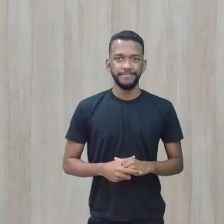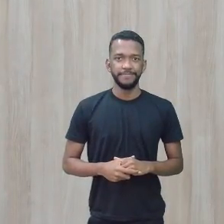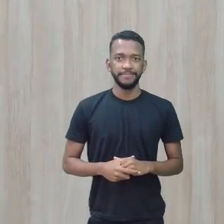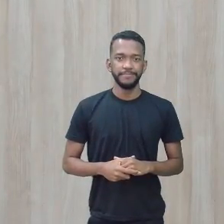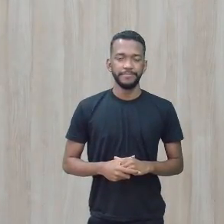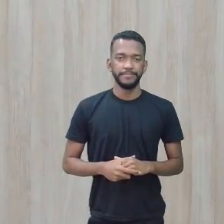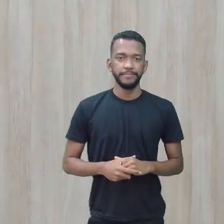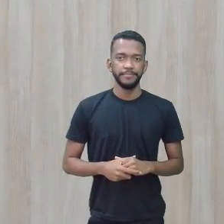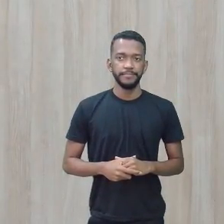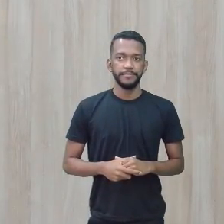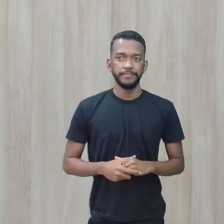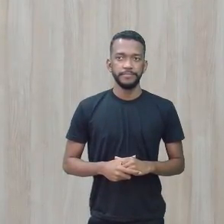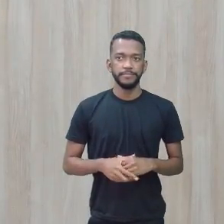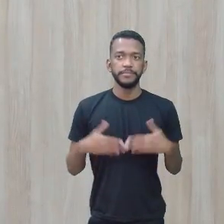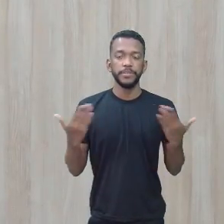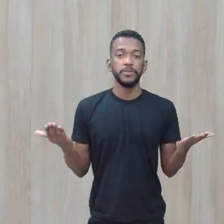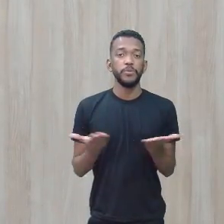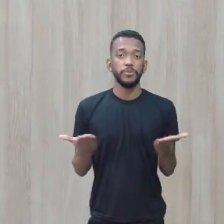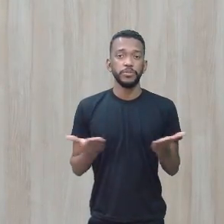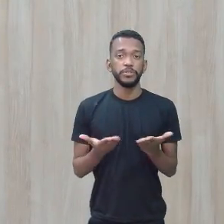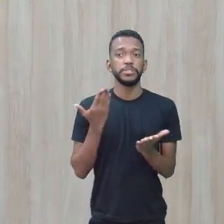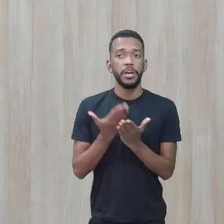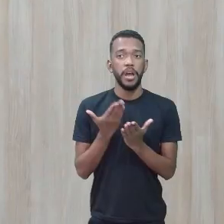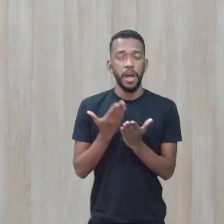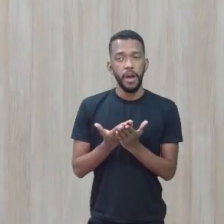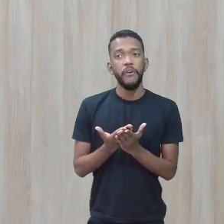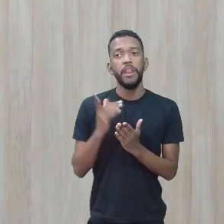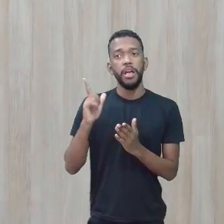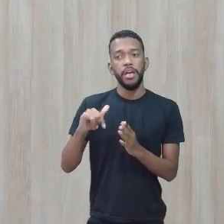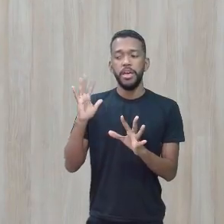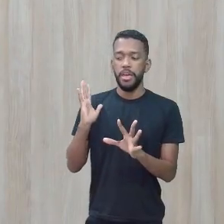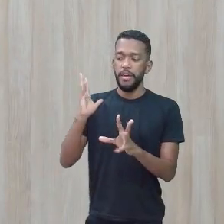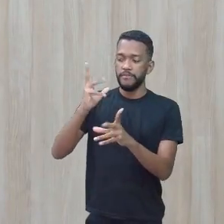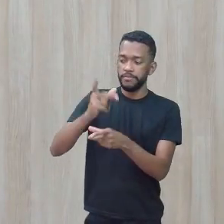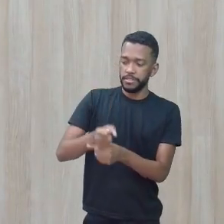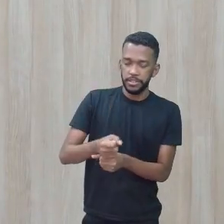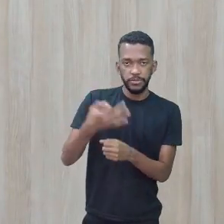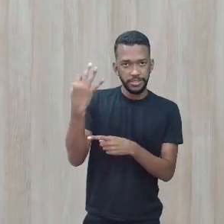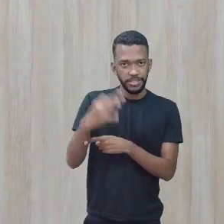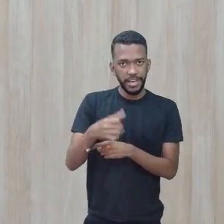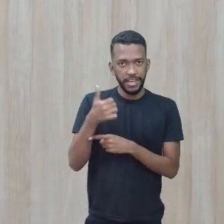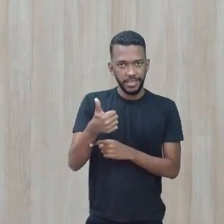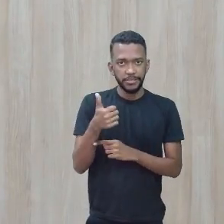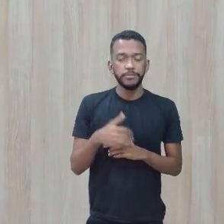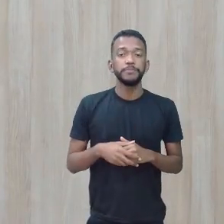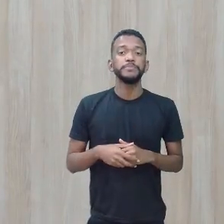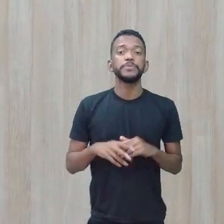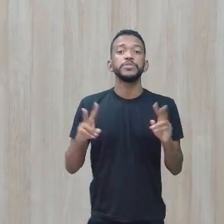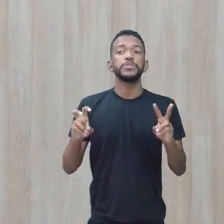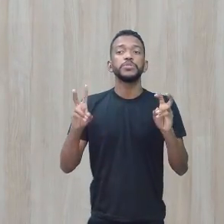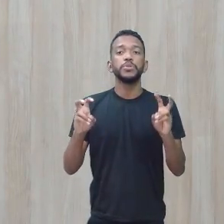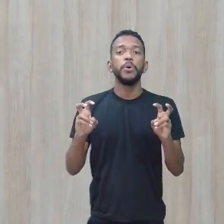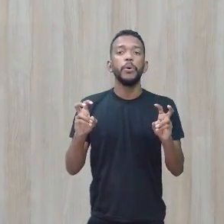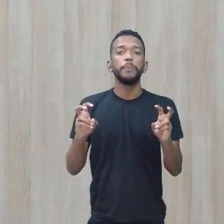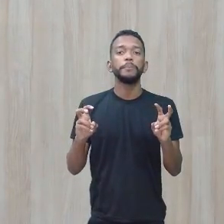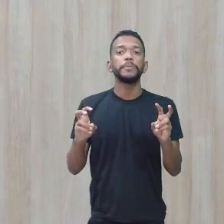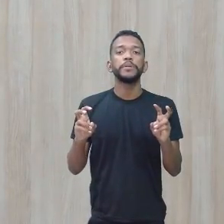E aí, a aula de hoje foi essa revisão, certo, gente, sobre as